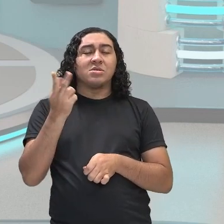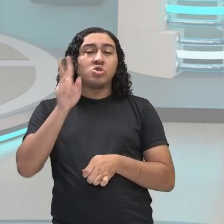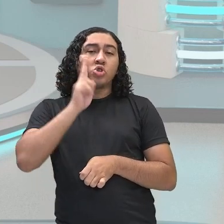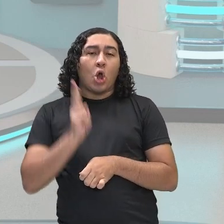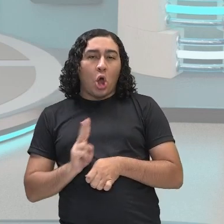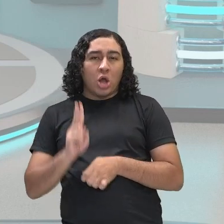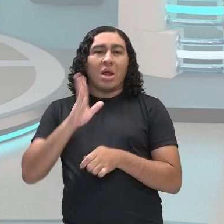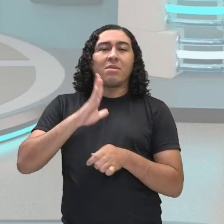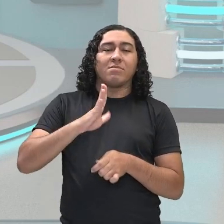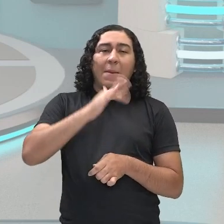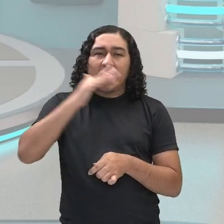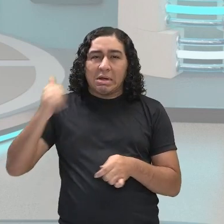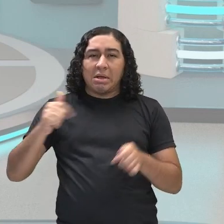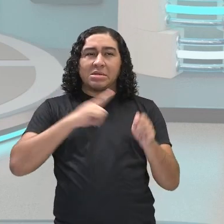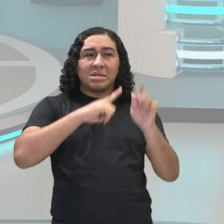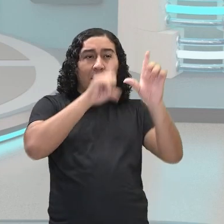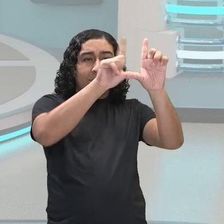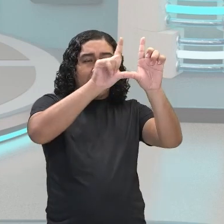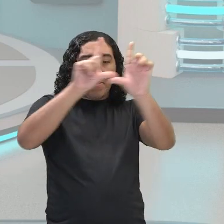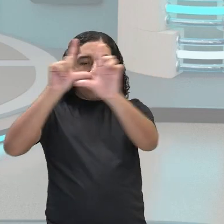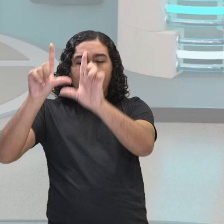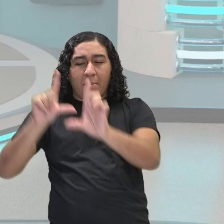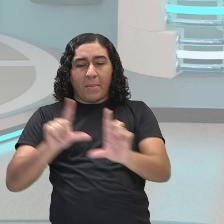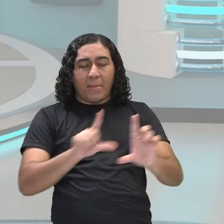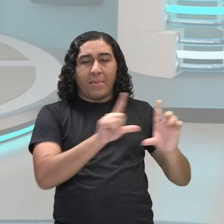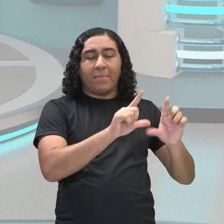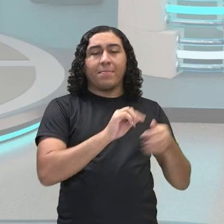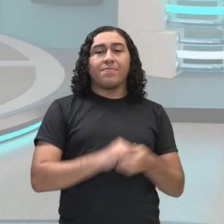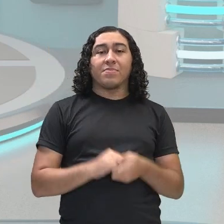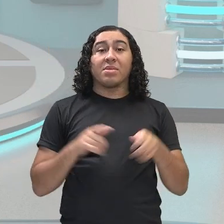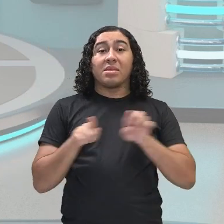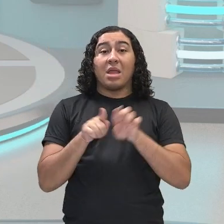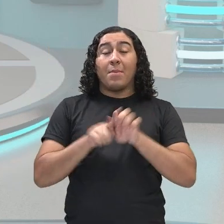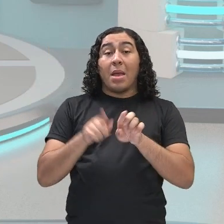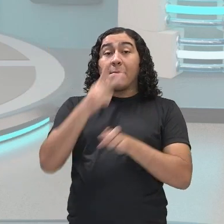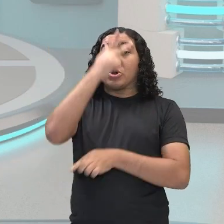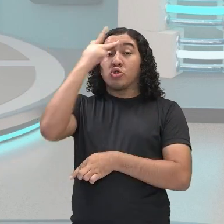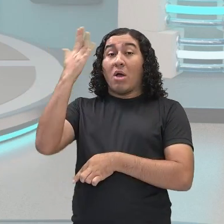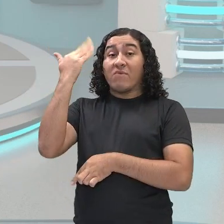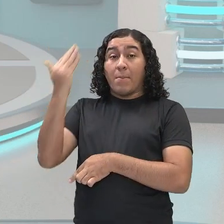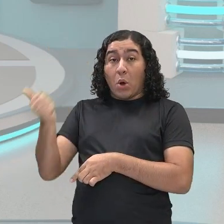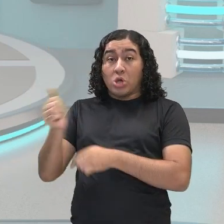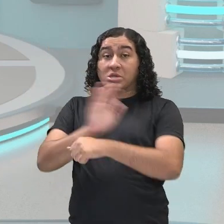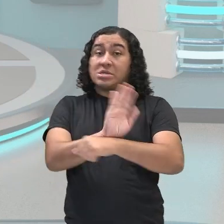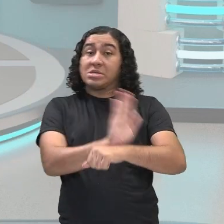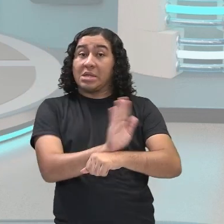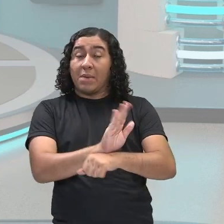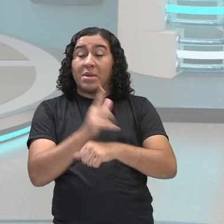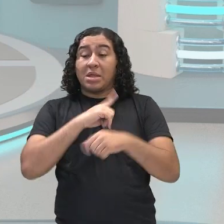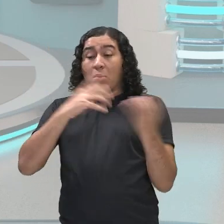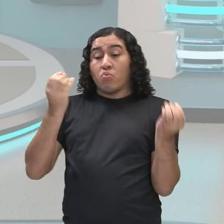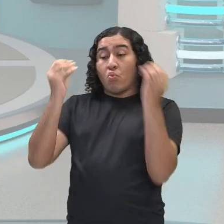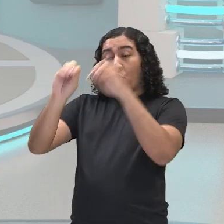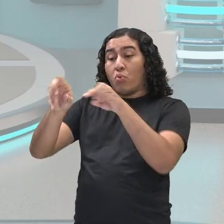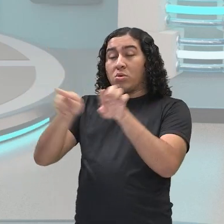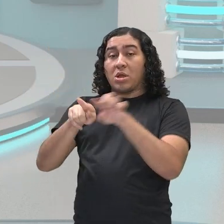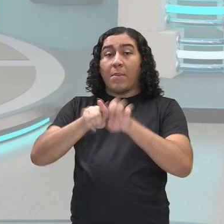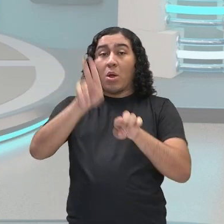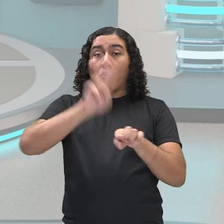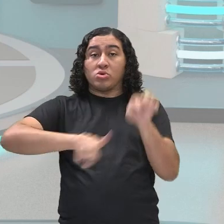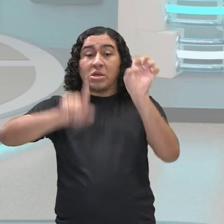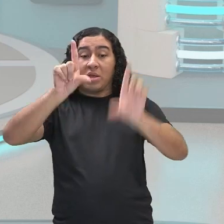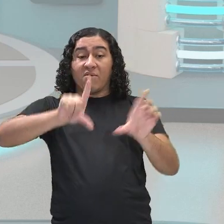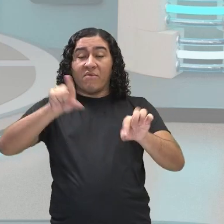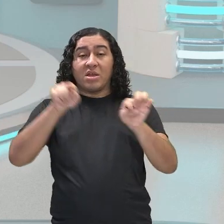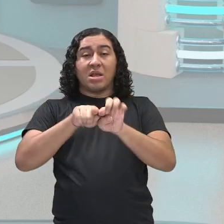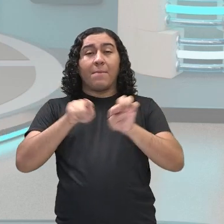na atualidade. Celebridades de cinema eles colocavam lá também nas suas obras. Eles usavam televisão, imagens